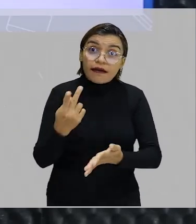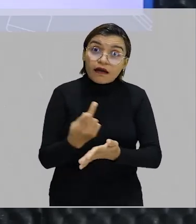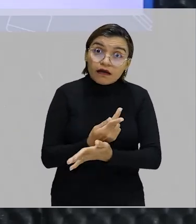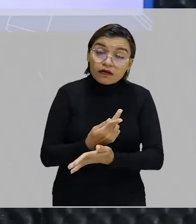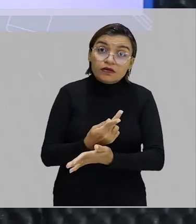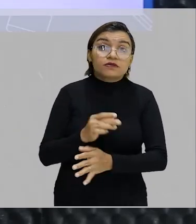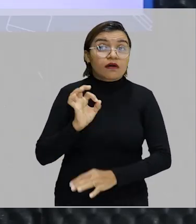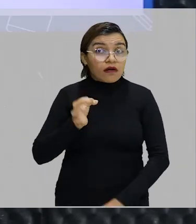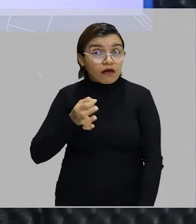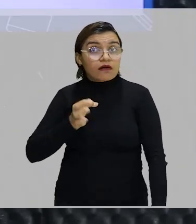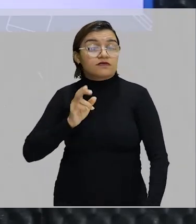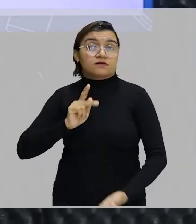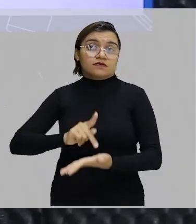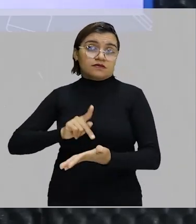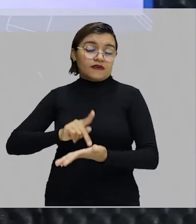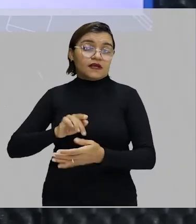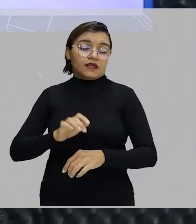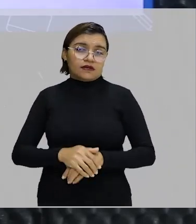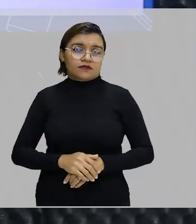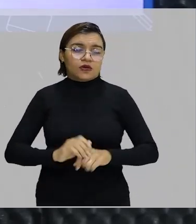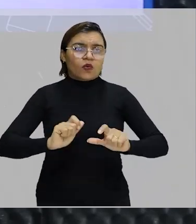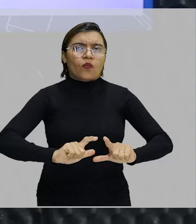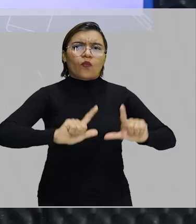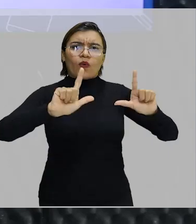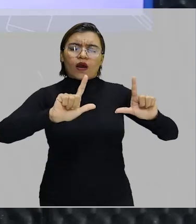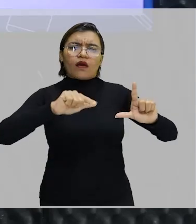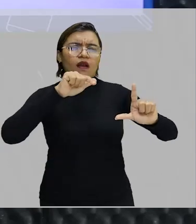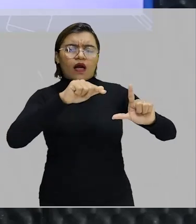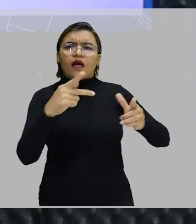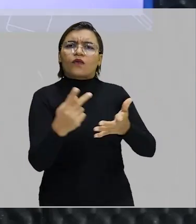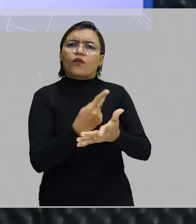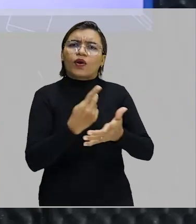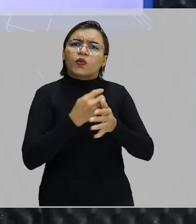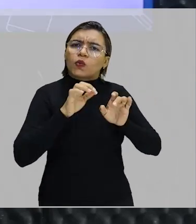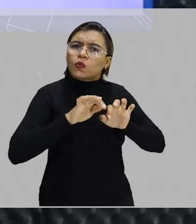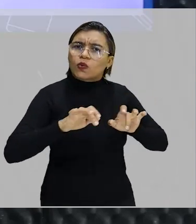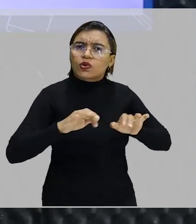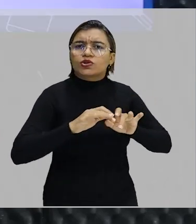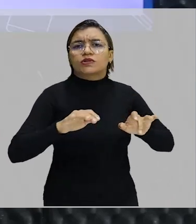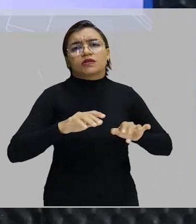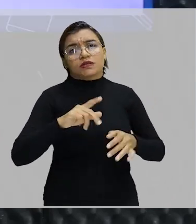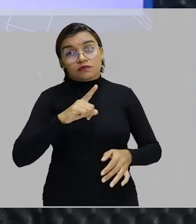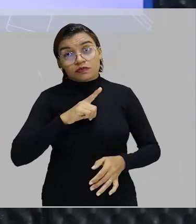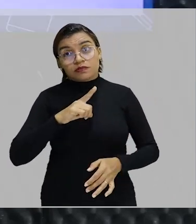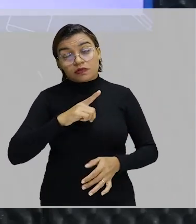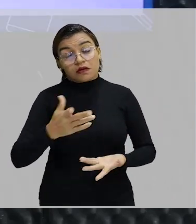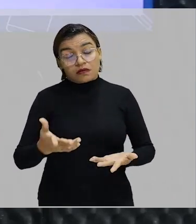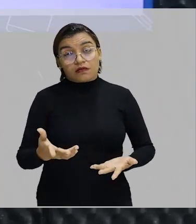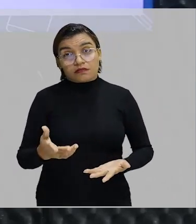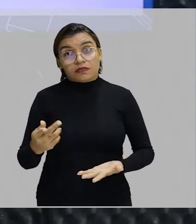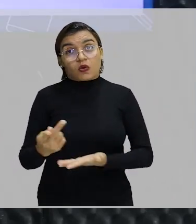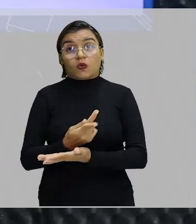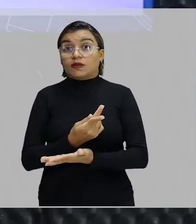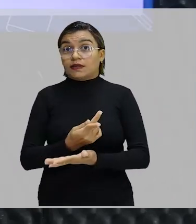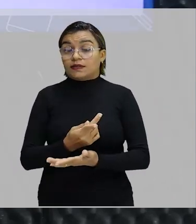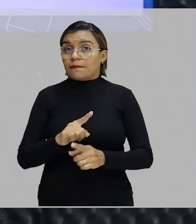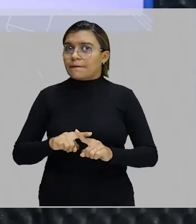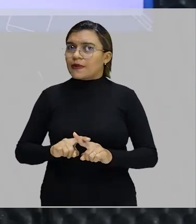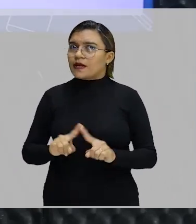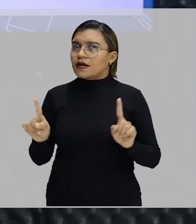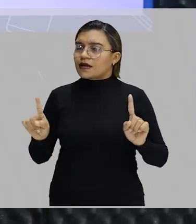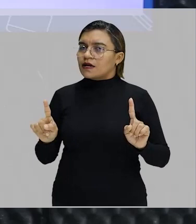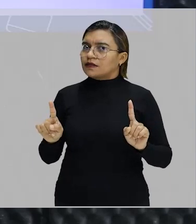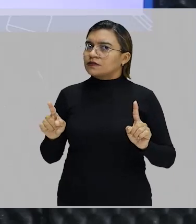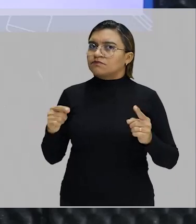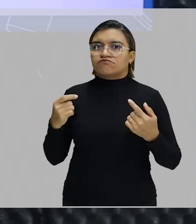Acontece. Você pode encontrar um erro no slide? Pode. De digitação, tá bom? Acontece. Mas